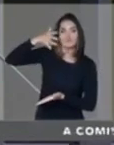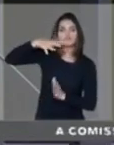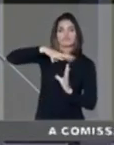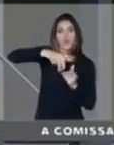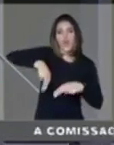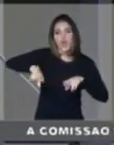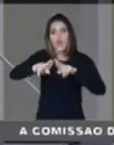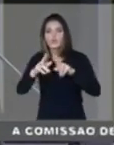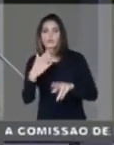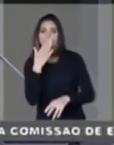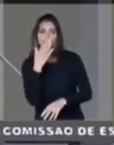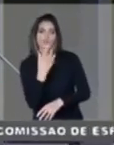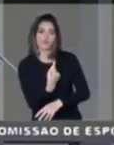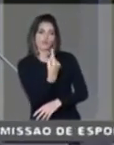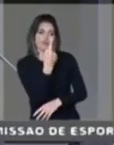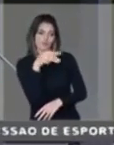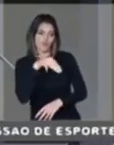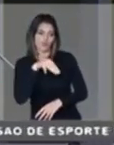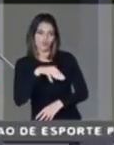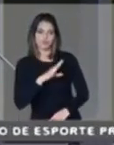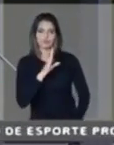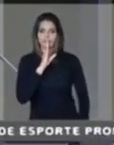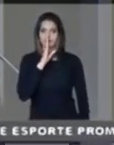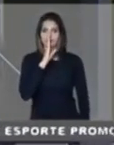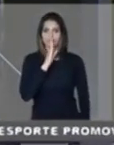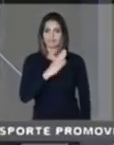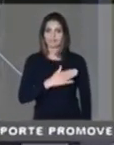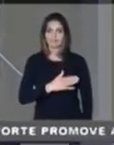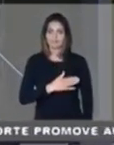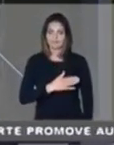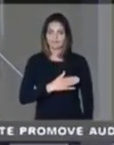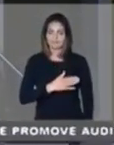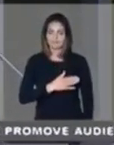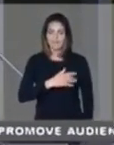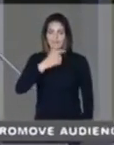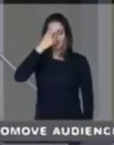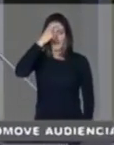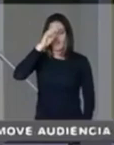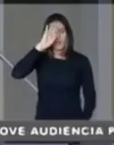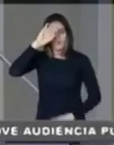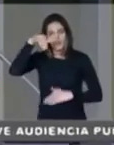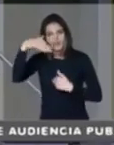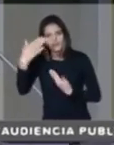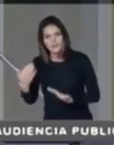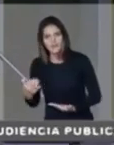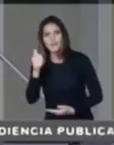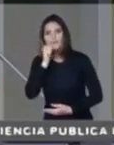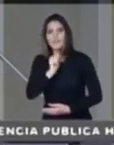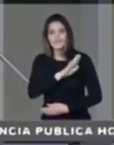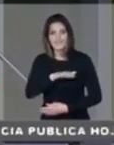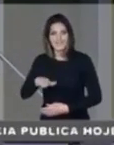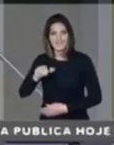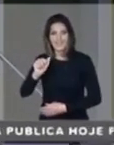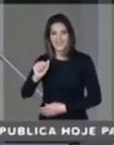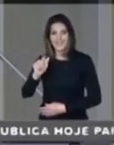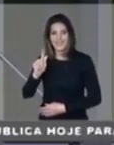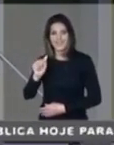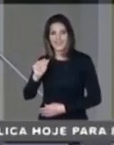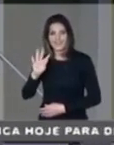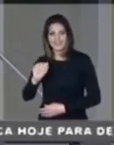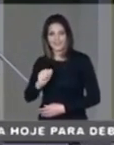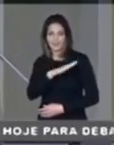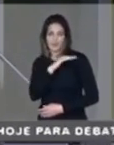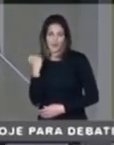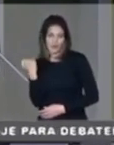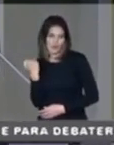Janeiro por tiros da polícia militar, ao invés disso, Jair Bolsonaro vai falar mal dos índios, vai